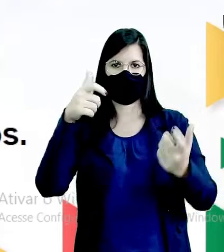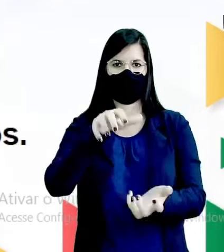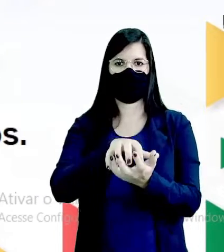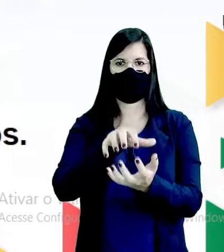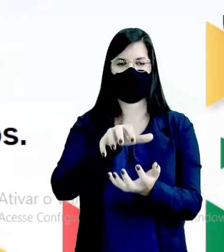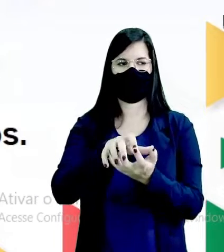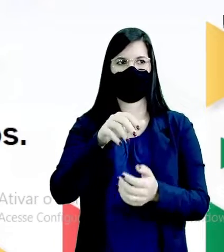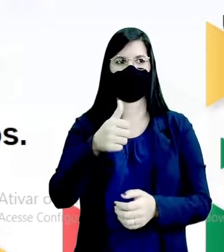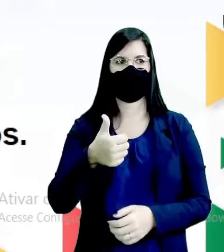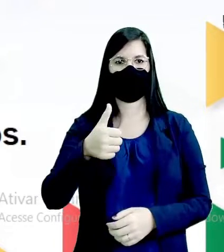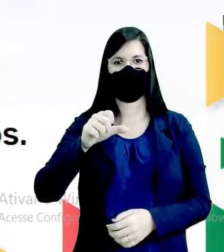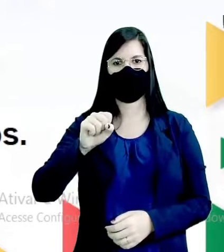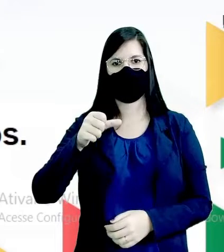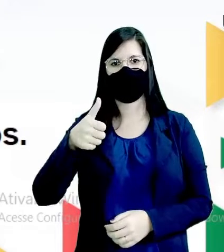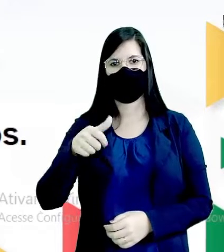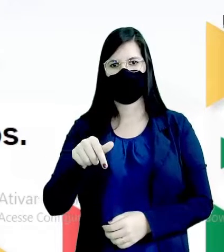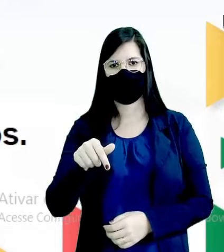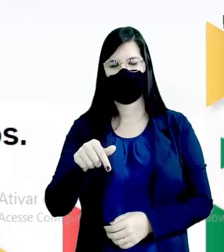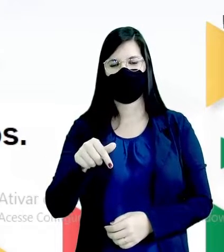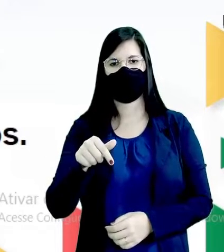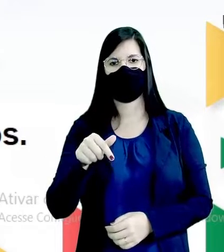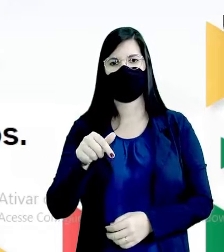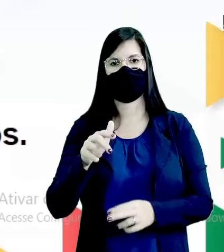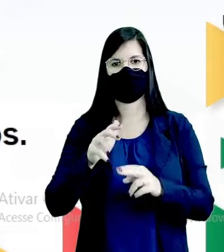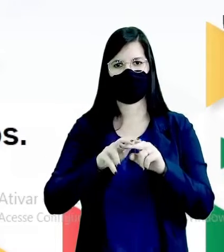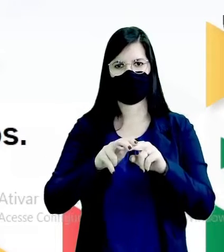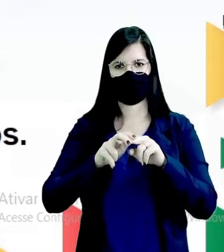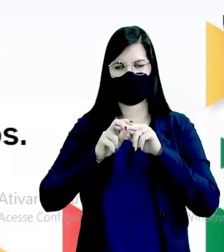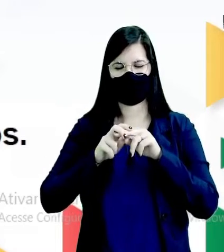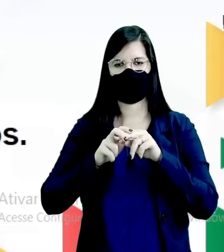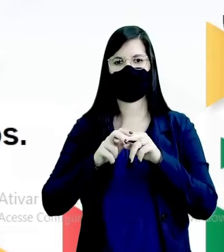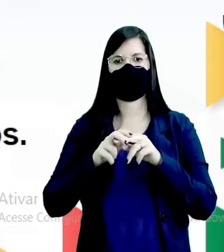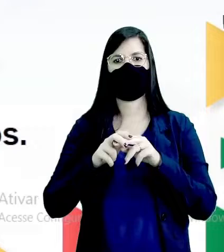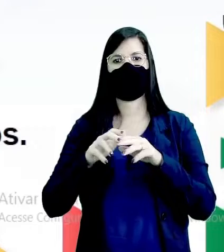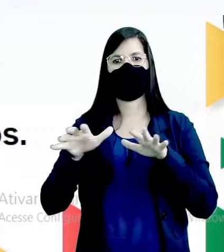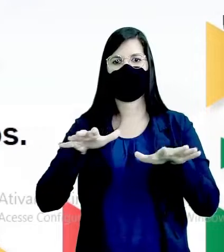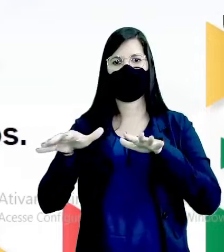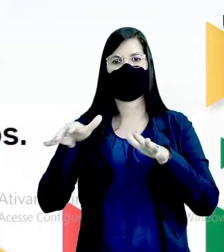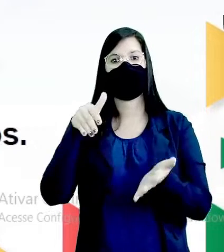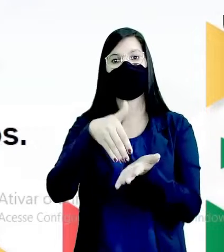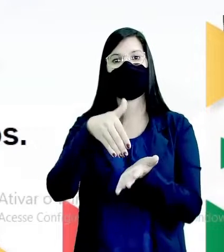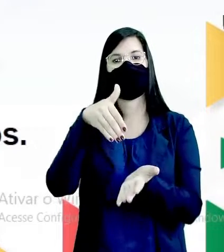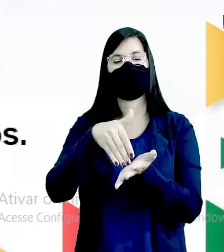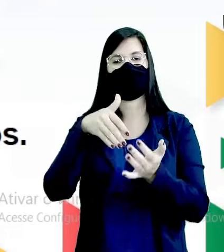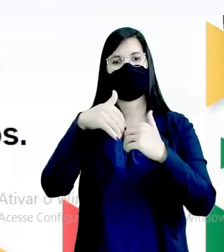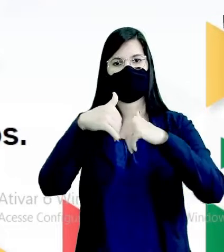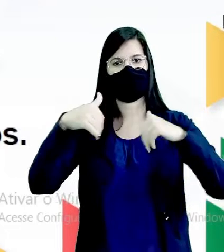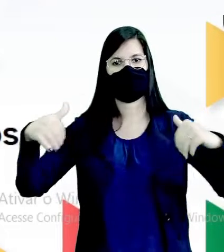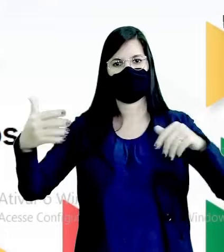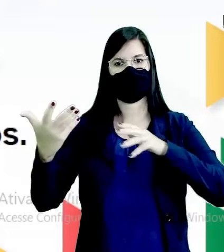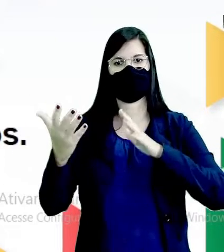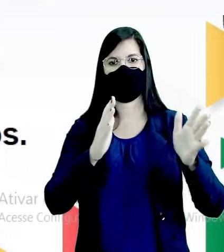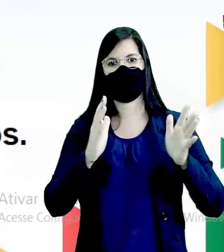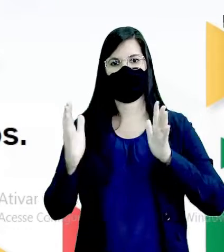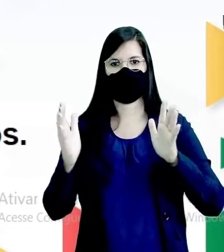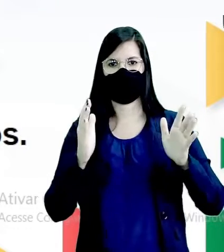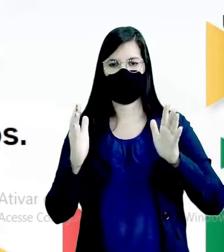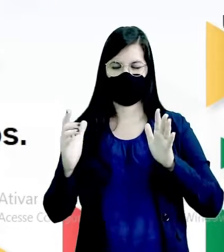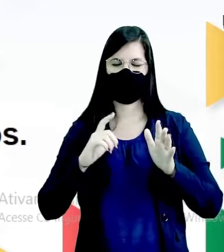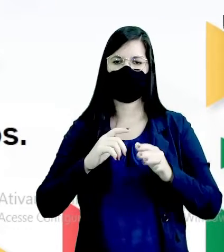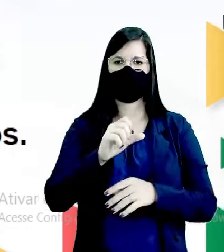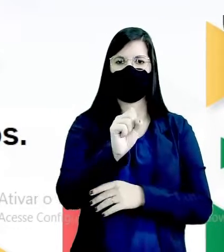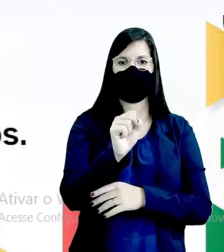de 1817, que foi inclusive o último movimento separatista do período colonial, porque 1817 ainda é